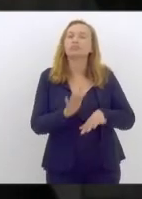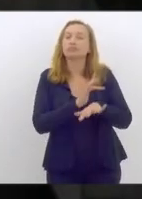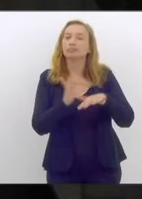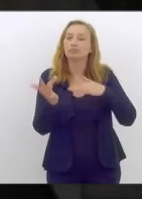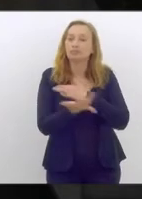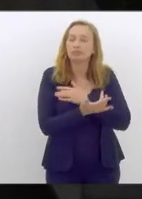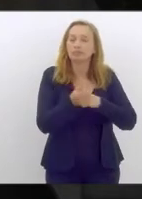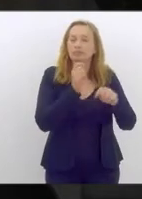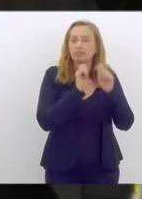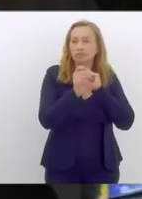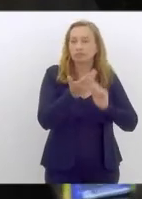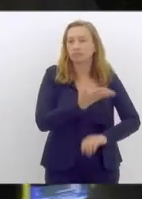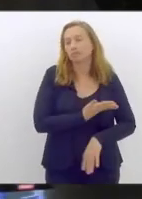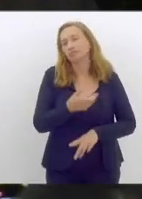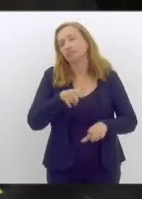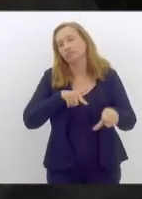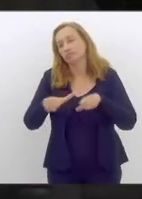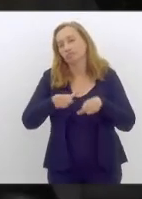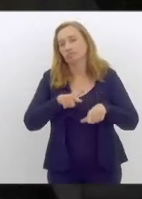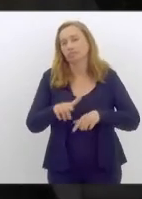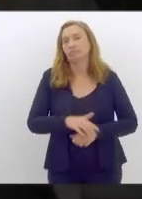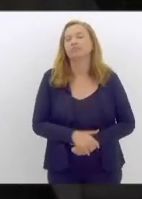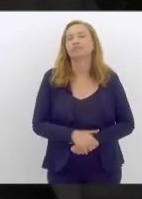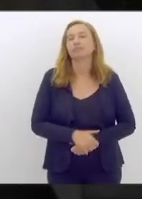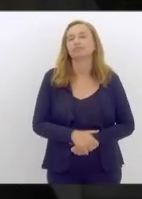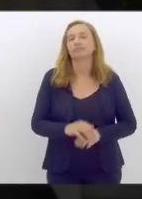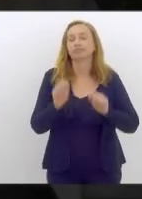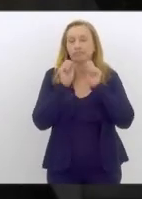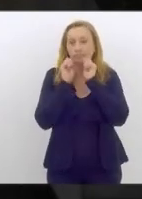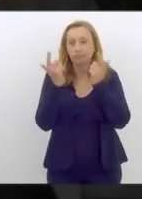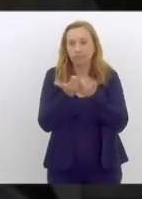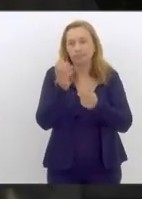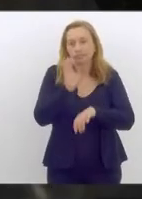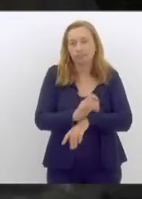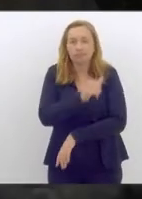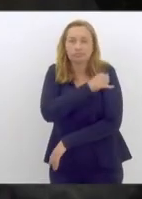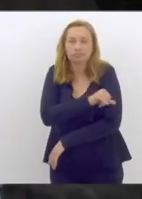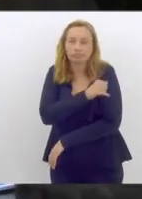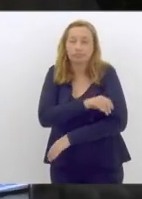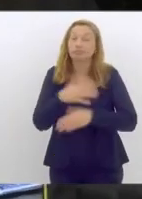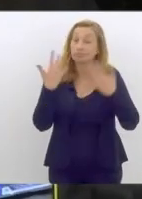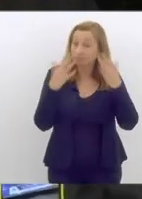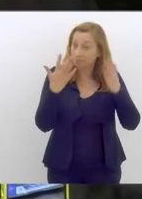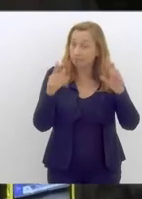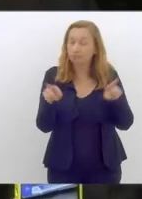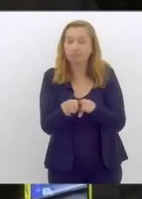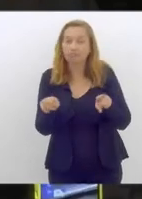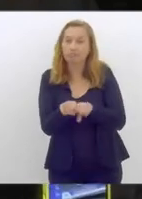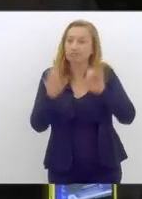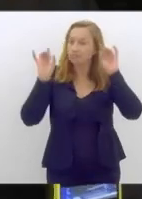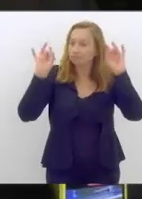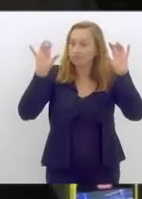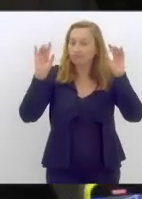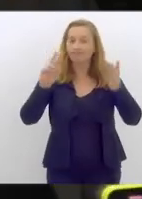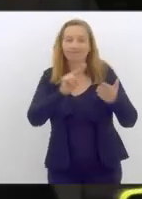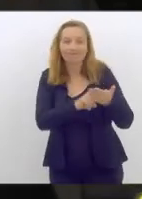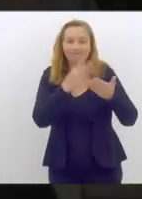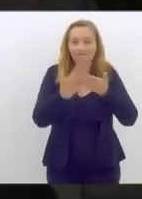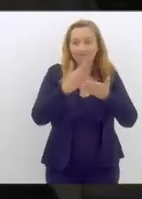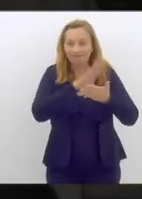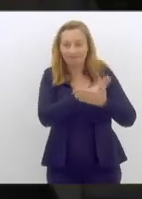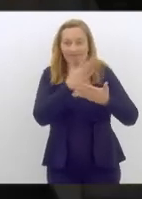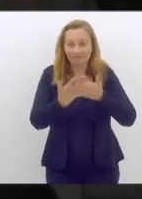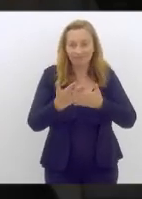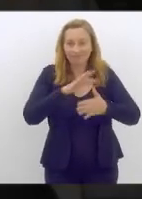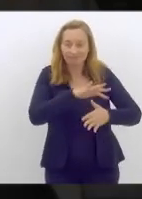imprensa e colegas de trabalho da Assembleia Legislativa do Estado do Rio de Janeiro saudando aqui especialmente a nossa intérprete